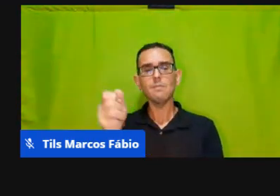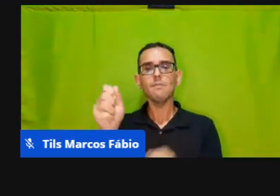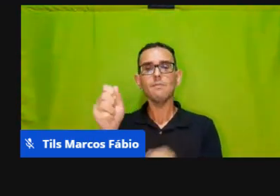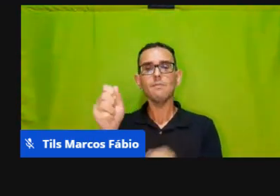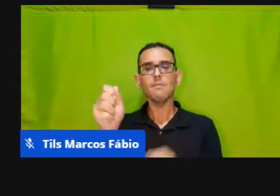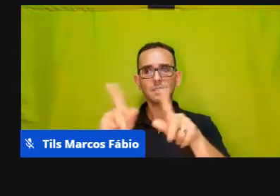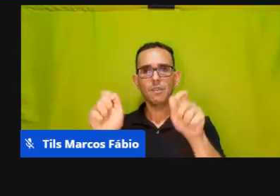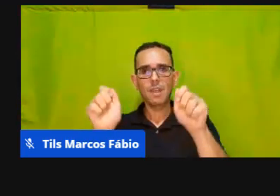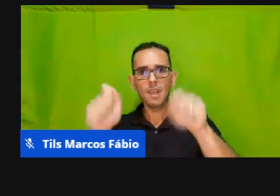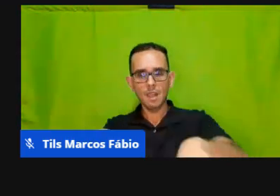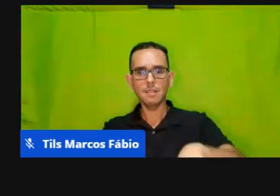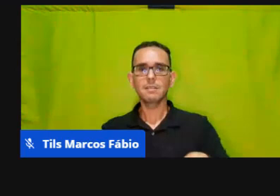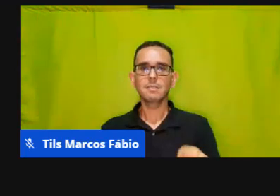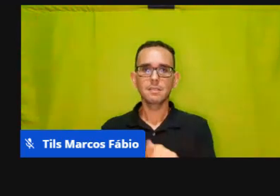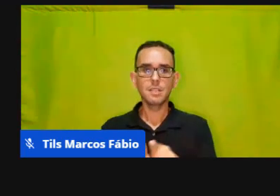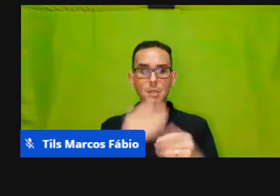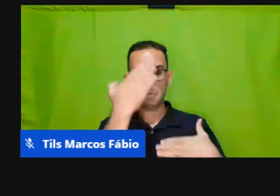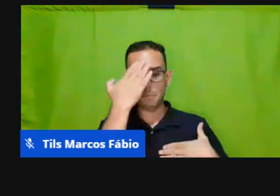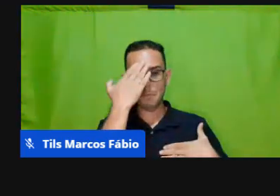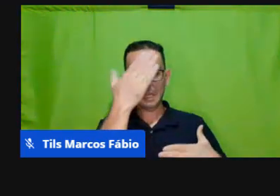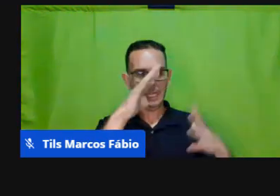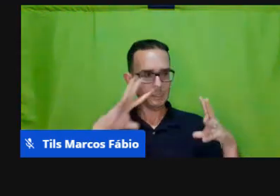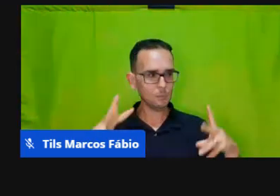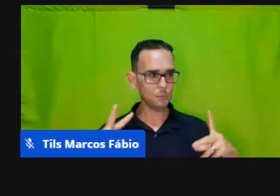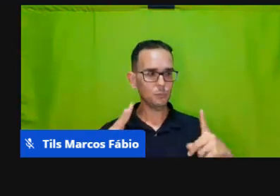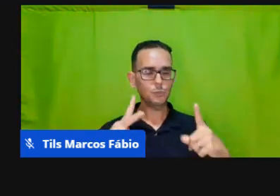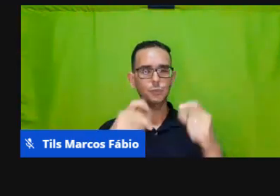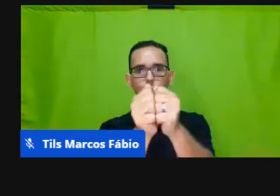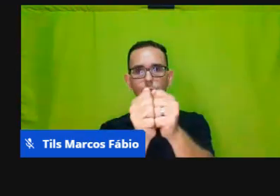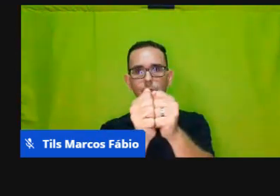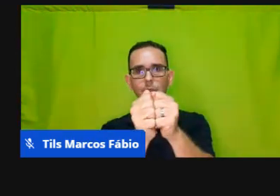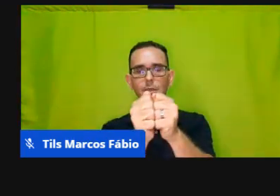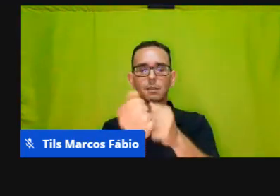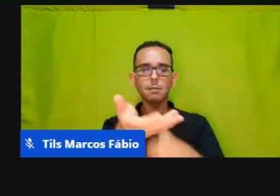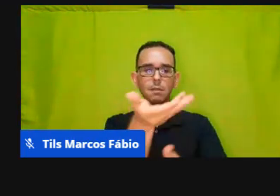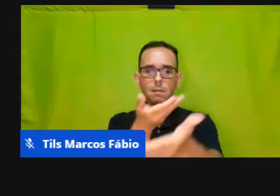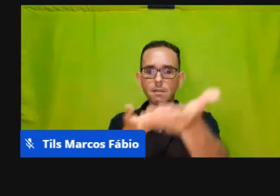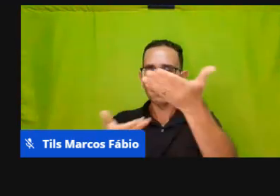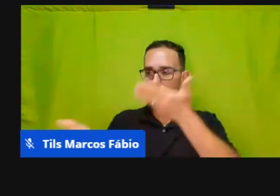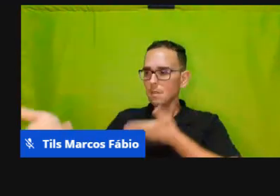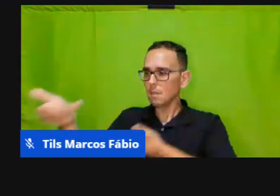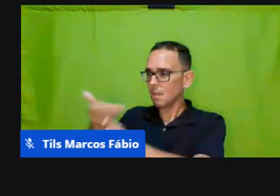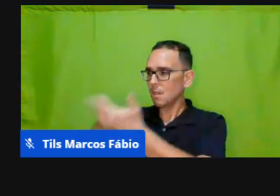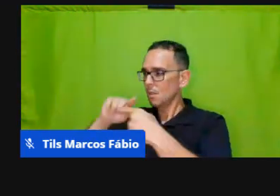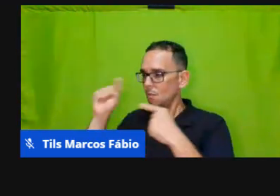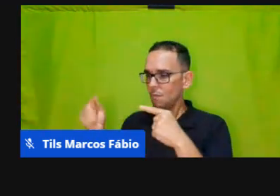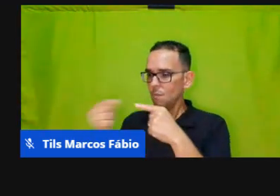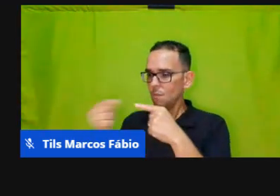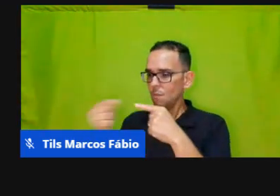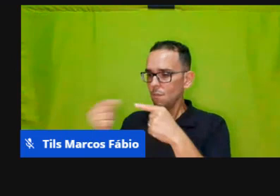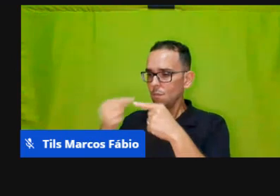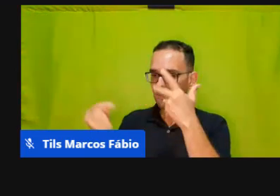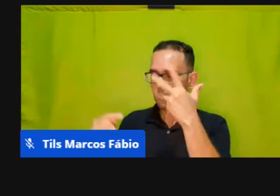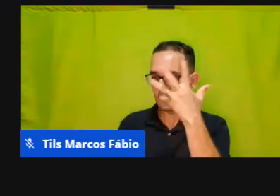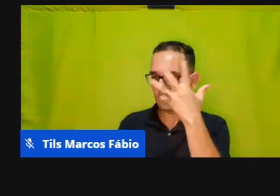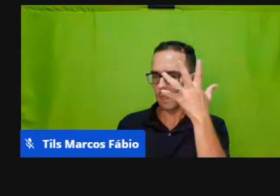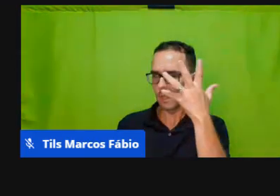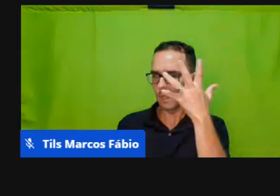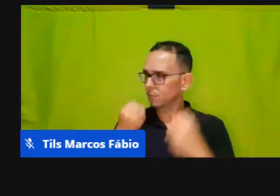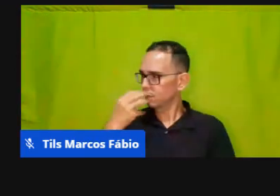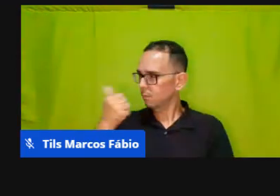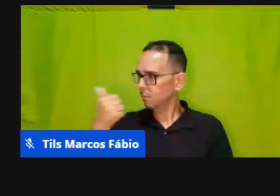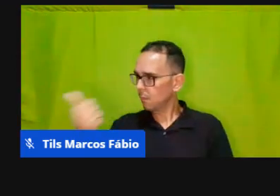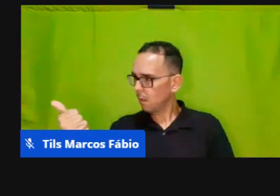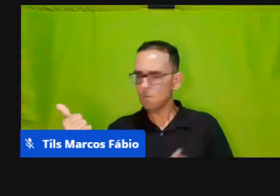né? E obrigado pelos apontamentos, né, que foram feitos com relação aos pontos tanto positivos quanto negativos do material